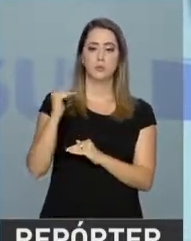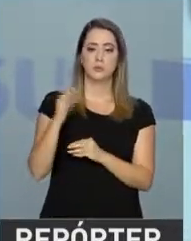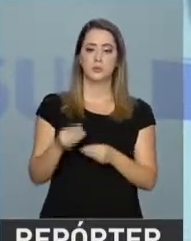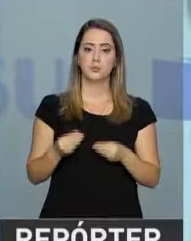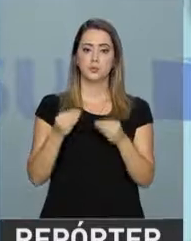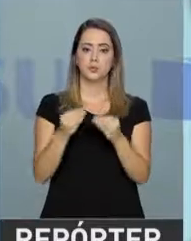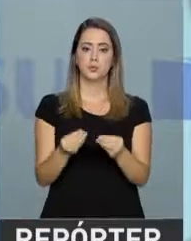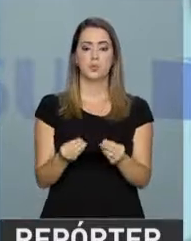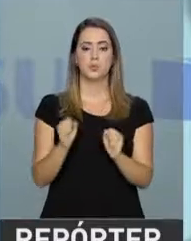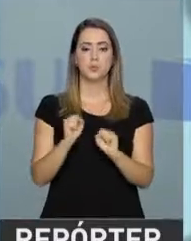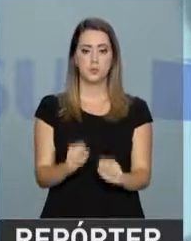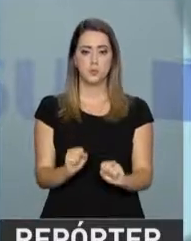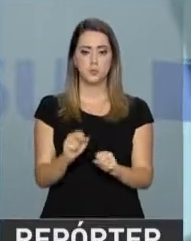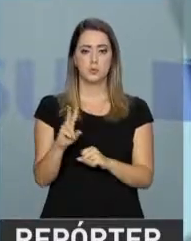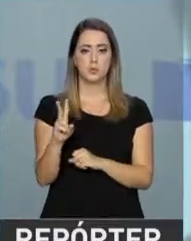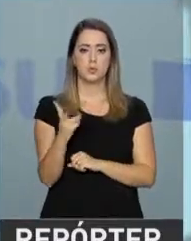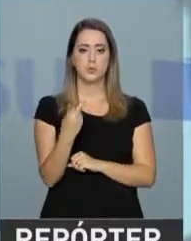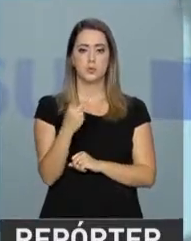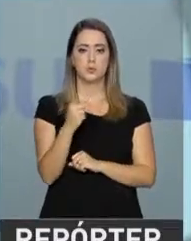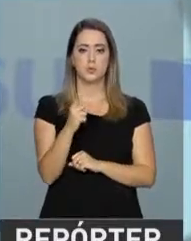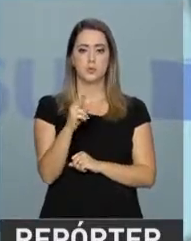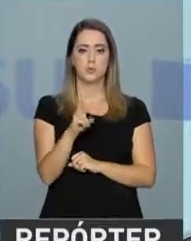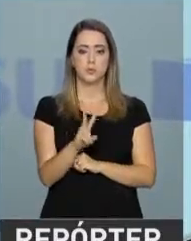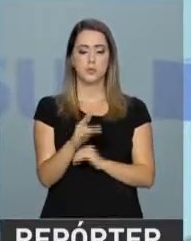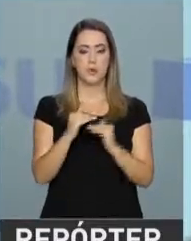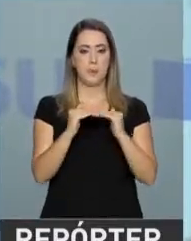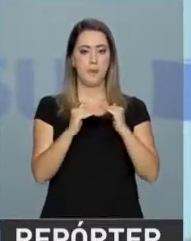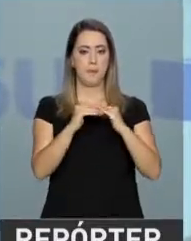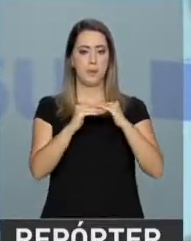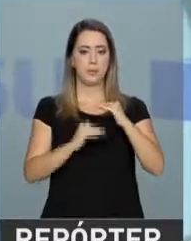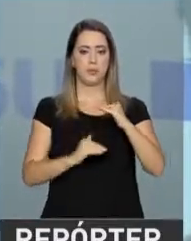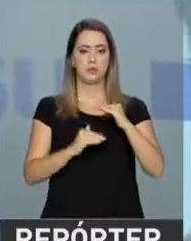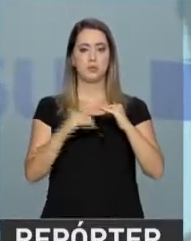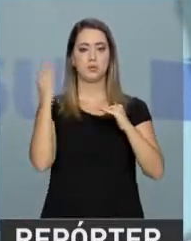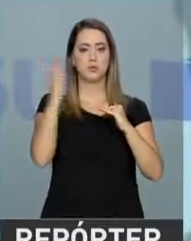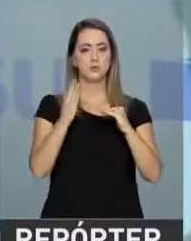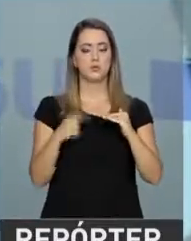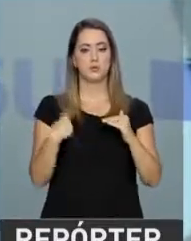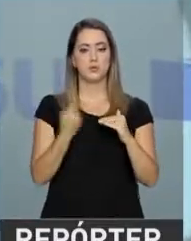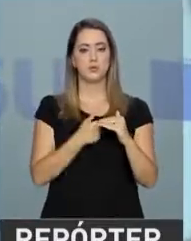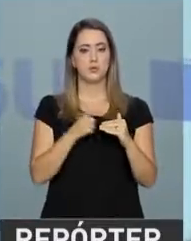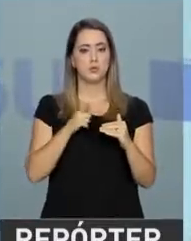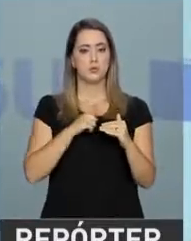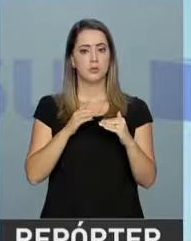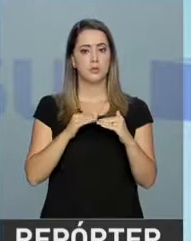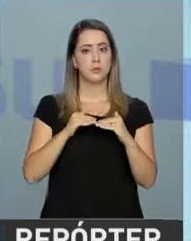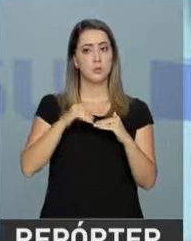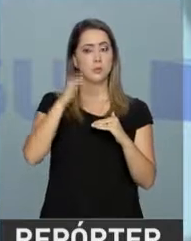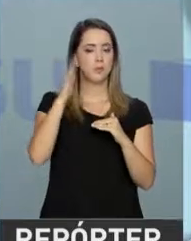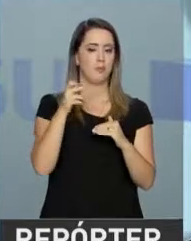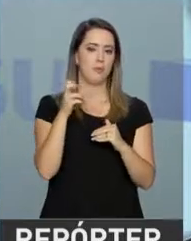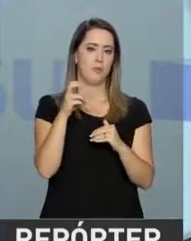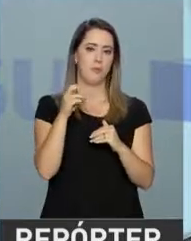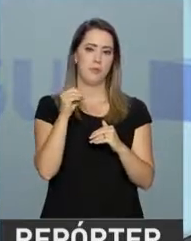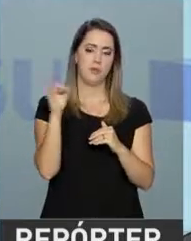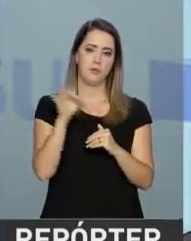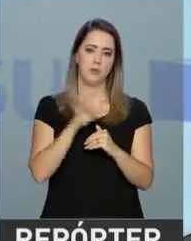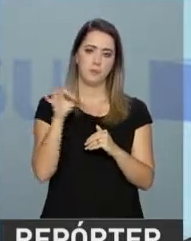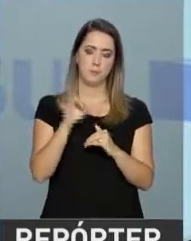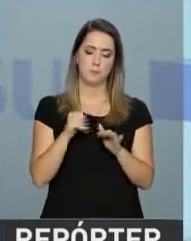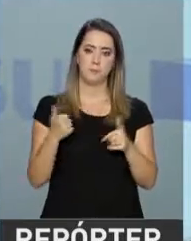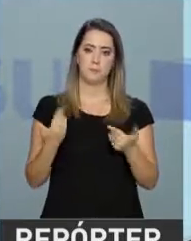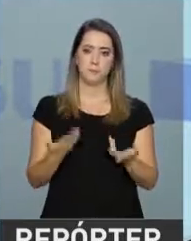que o hpv caia a níveis baixos do brasil nós estamos com níveis muito altos acima de 50% então